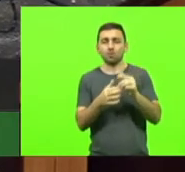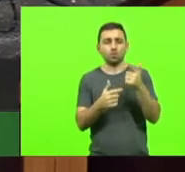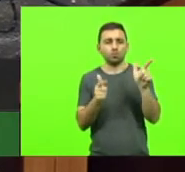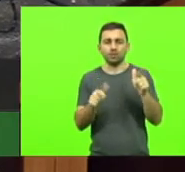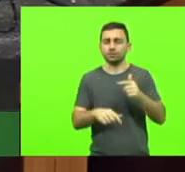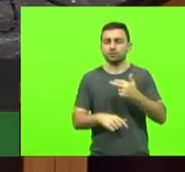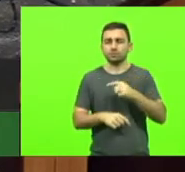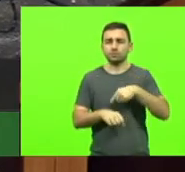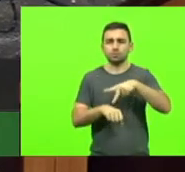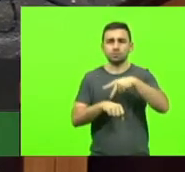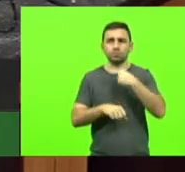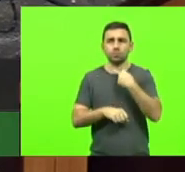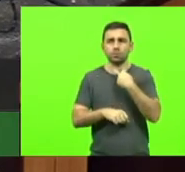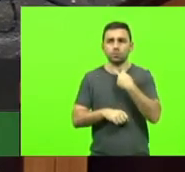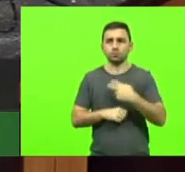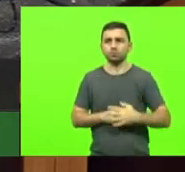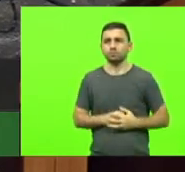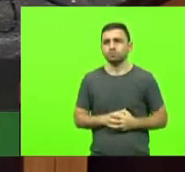obrigado.